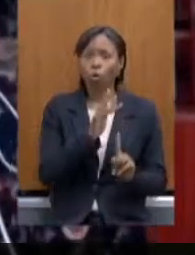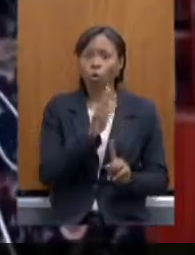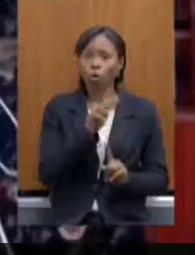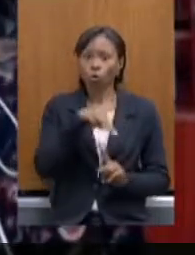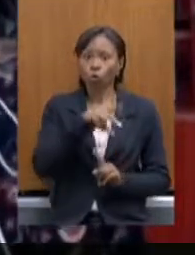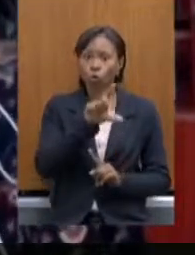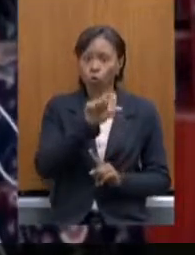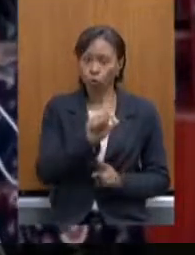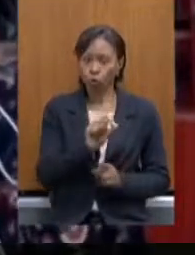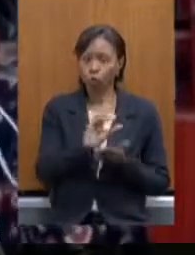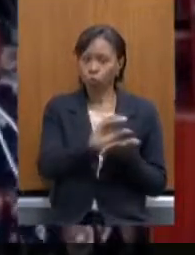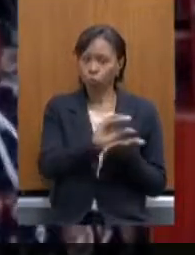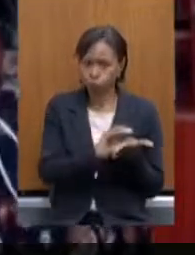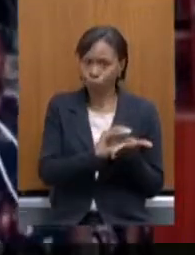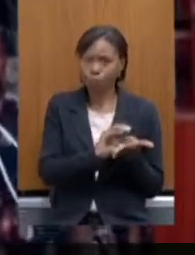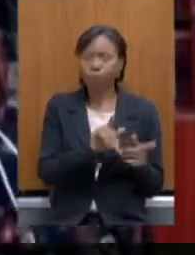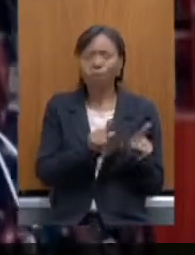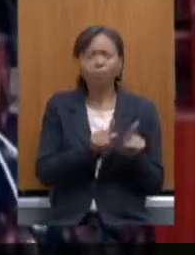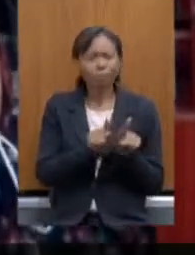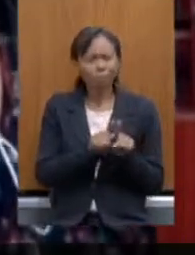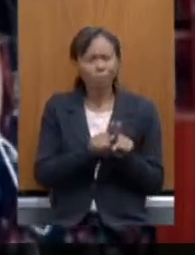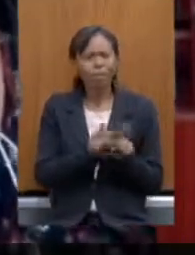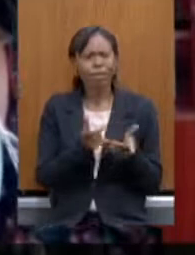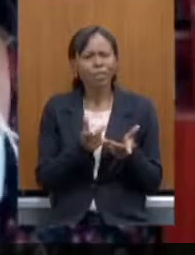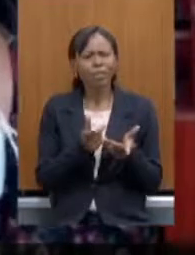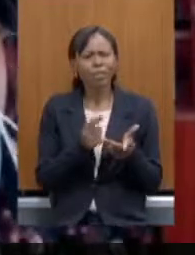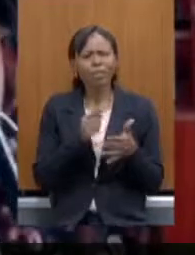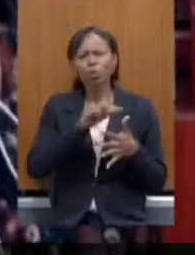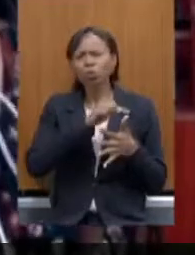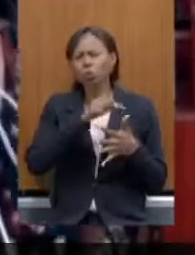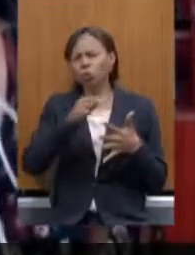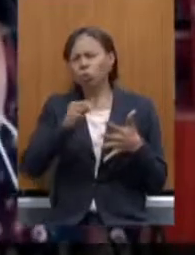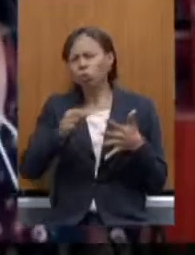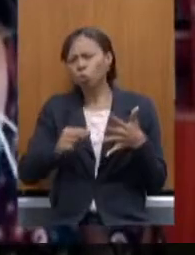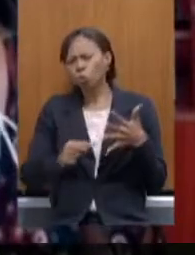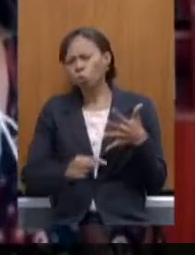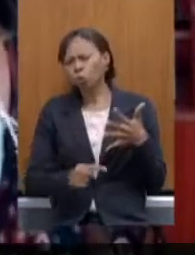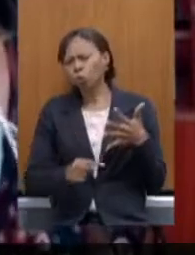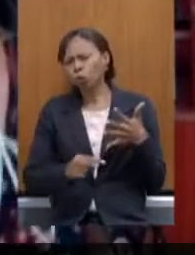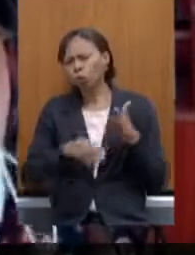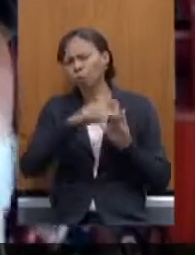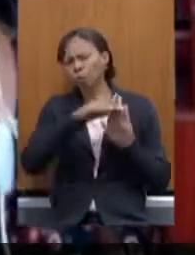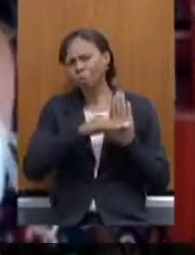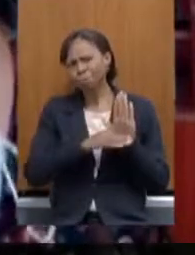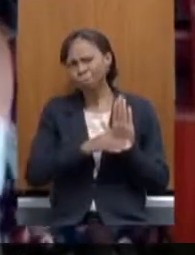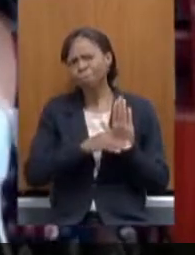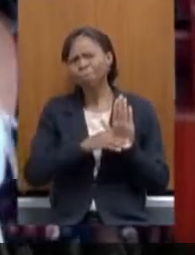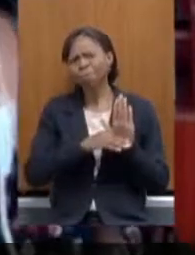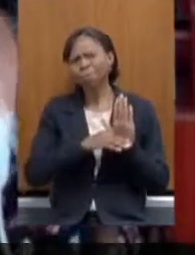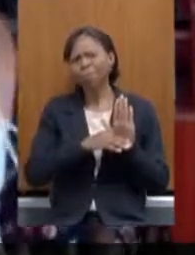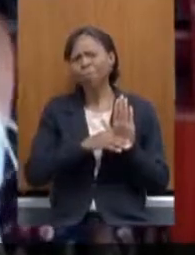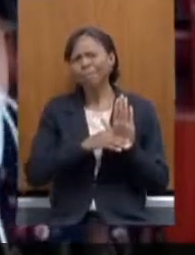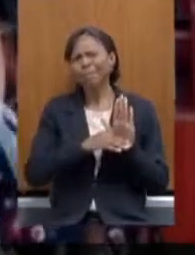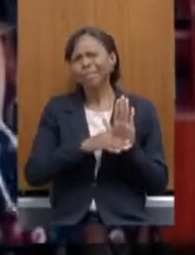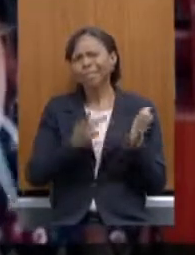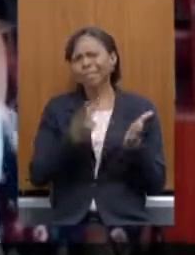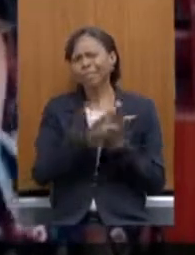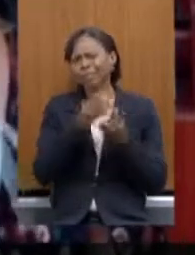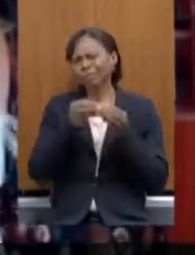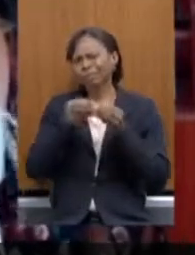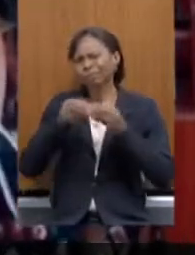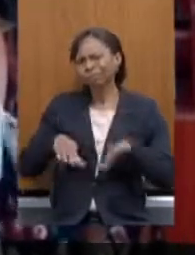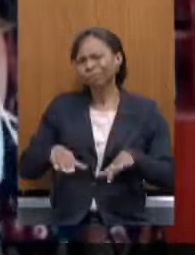fundo de capitalização então todas essas medidas elas e provocam sim o